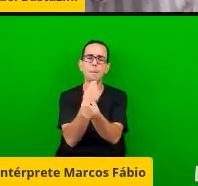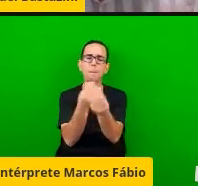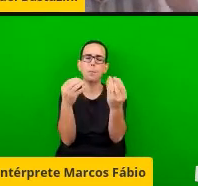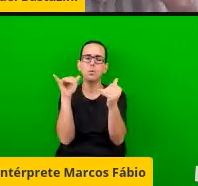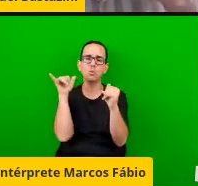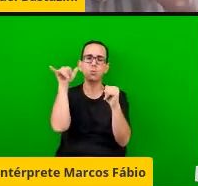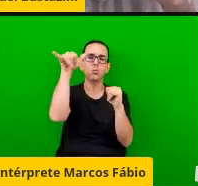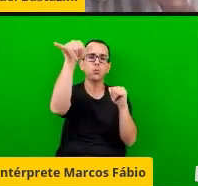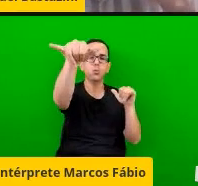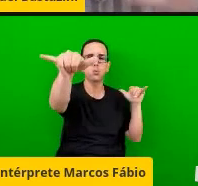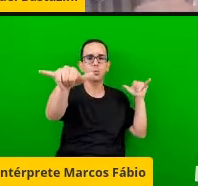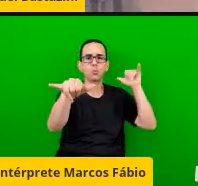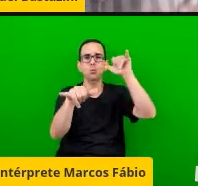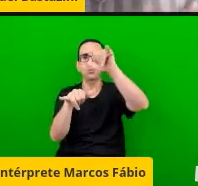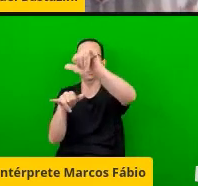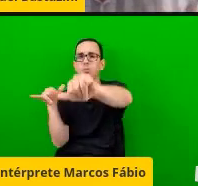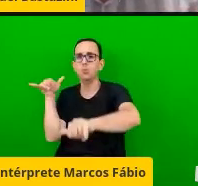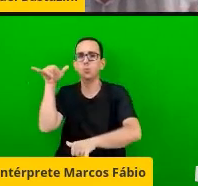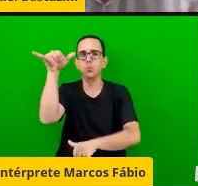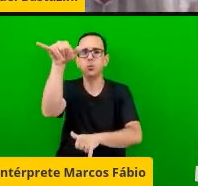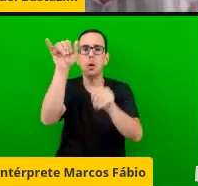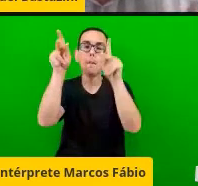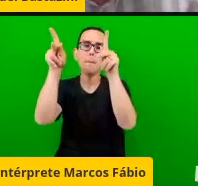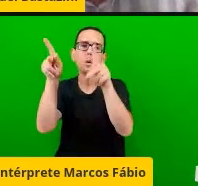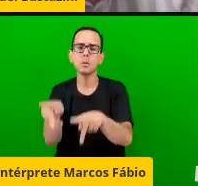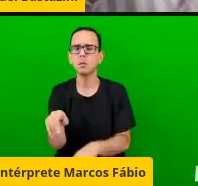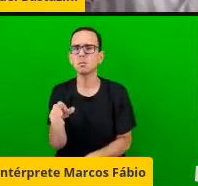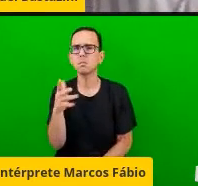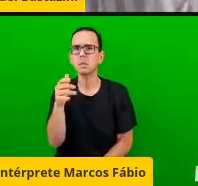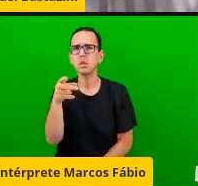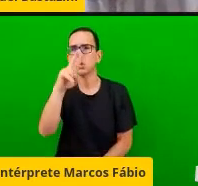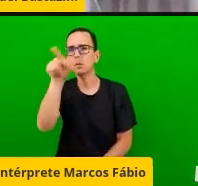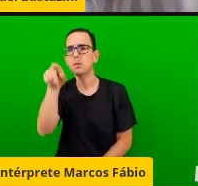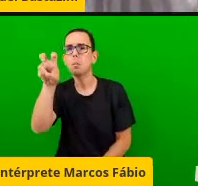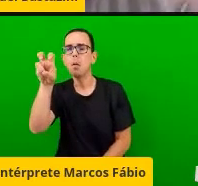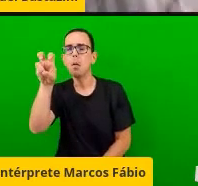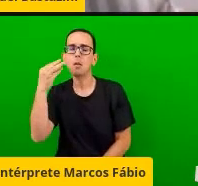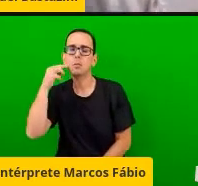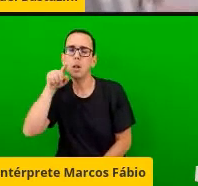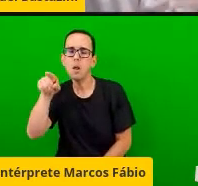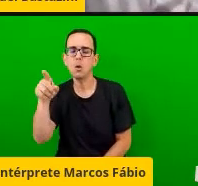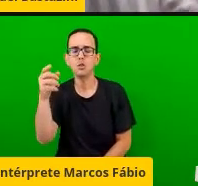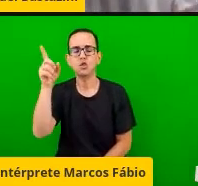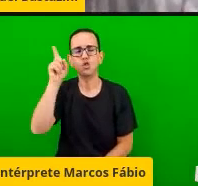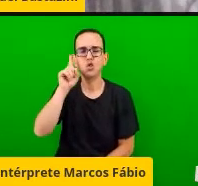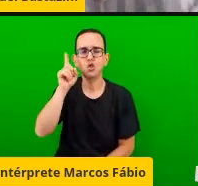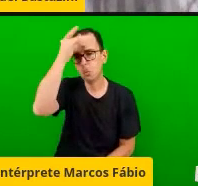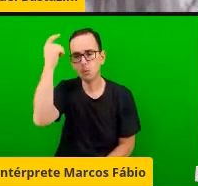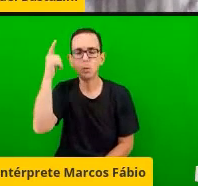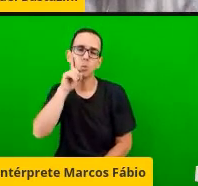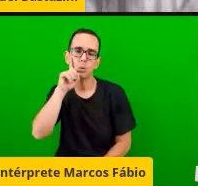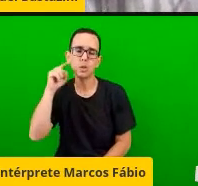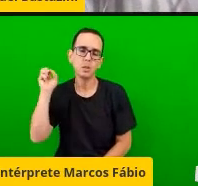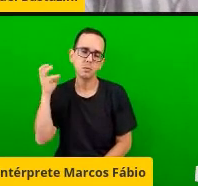diário, além de uma população de mais de 2 milhões de pessoas voando todos os dias antes da